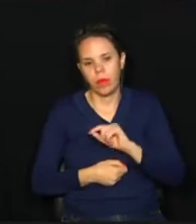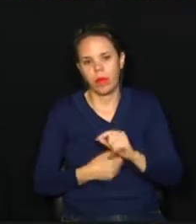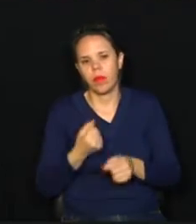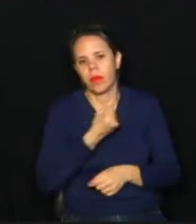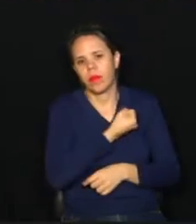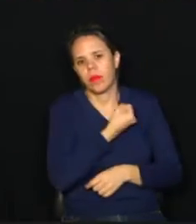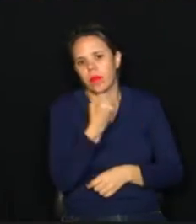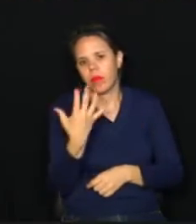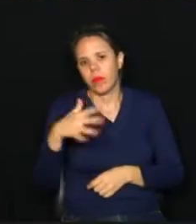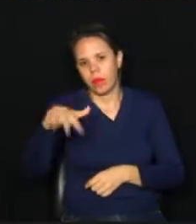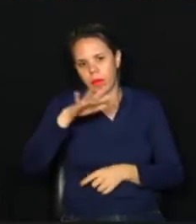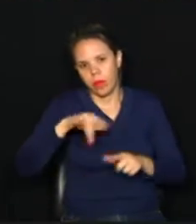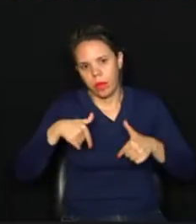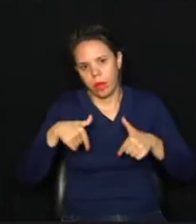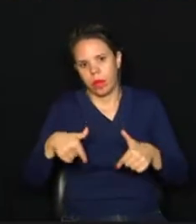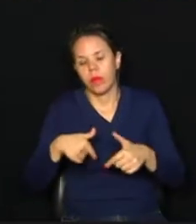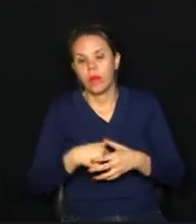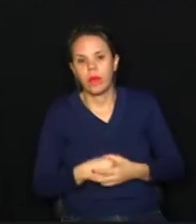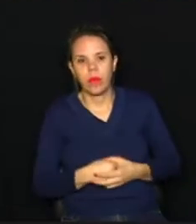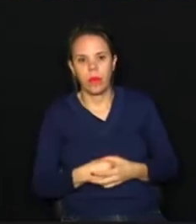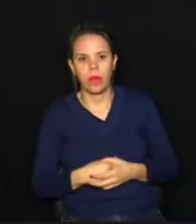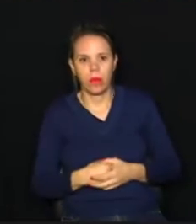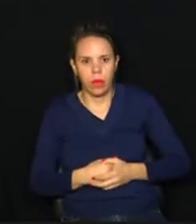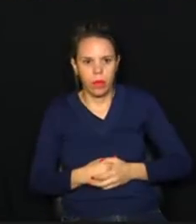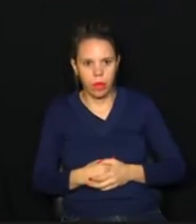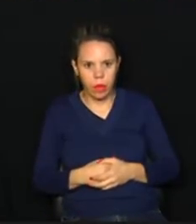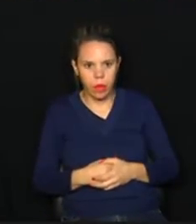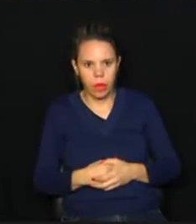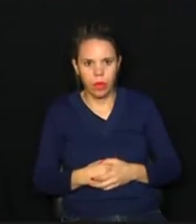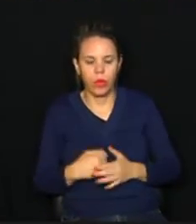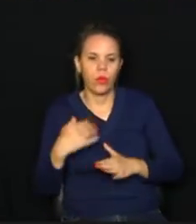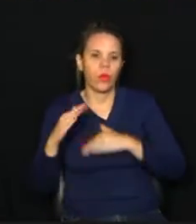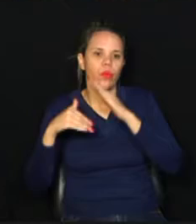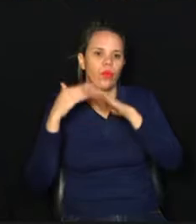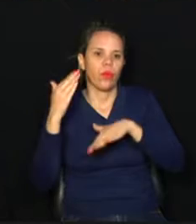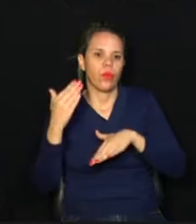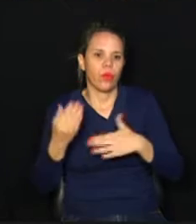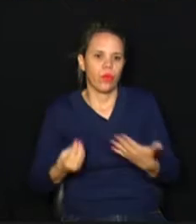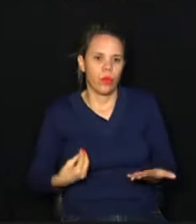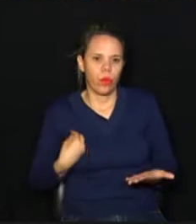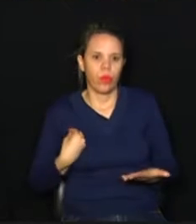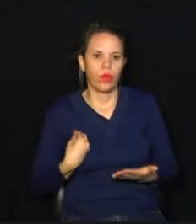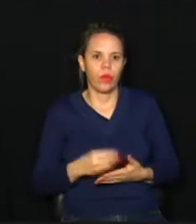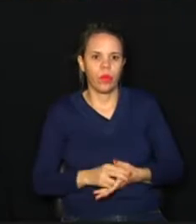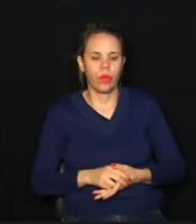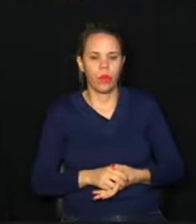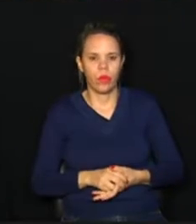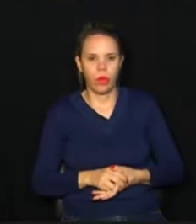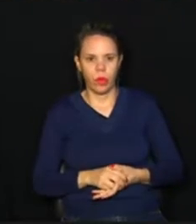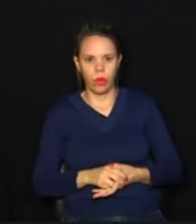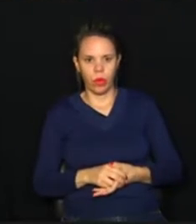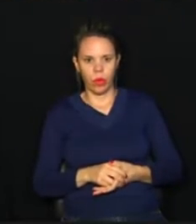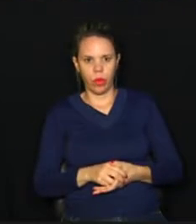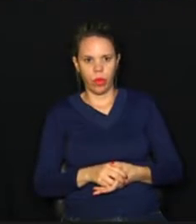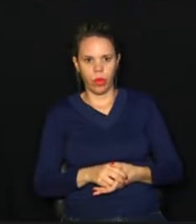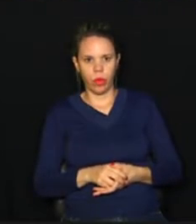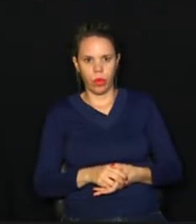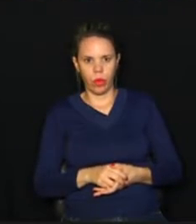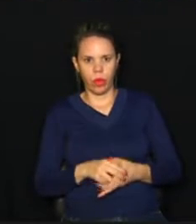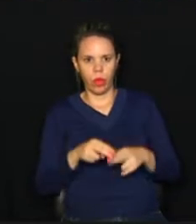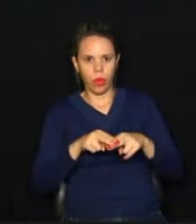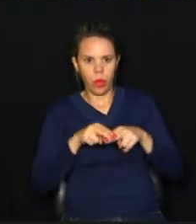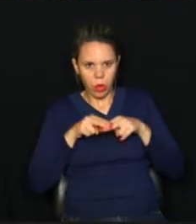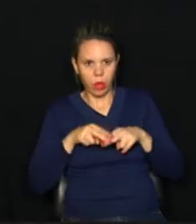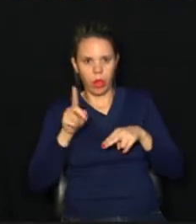Inúmeras outras ações foram desenvolvidas ou estão em andamento por